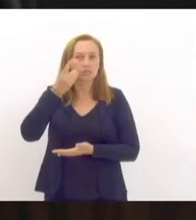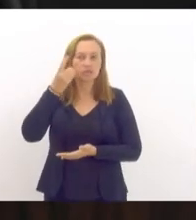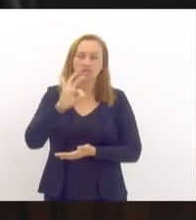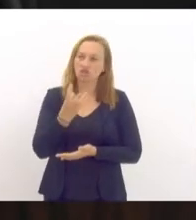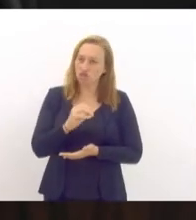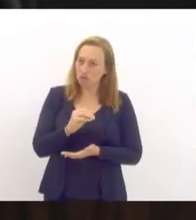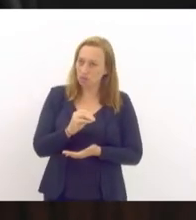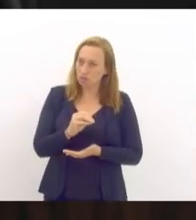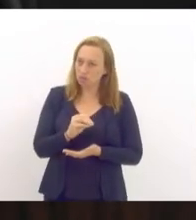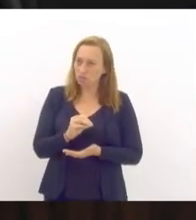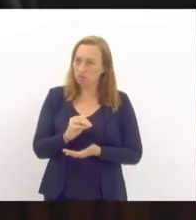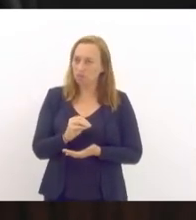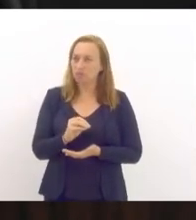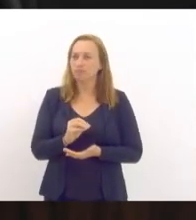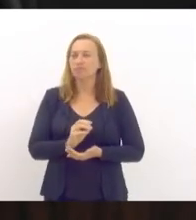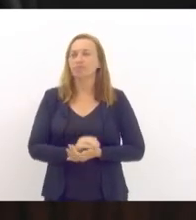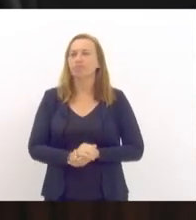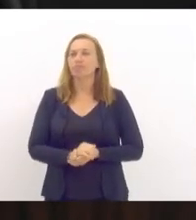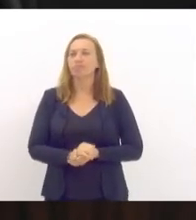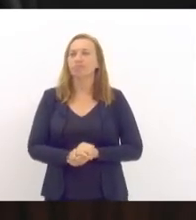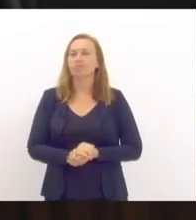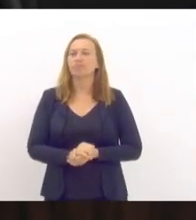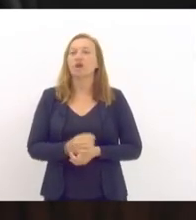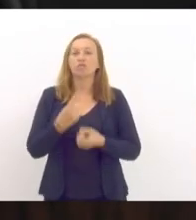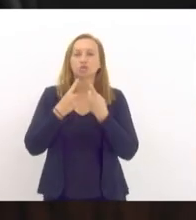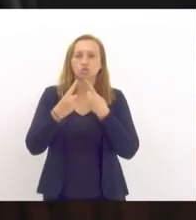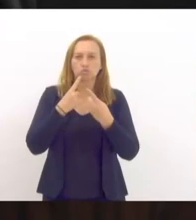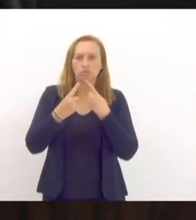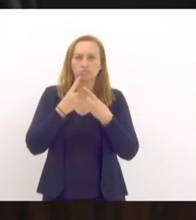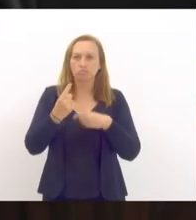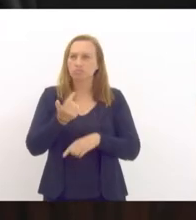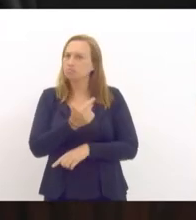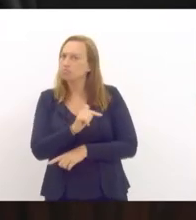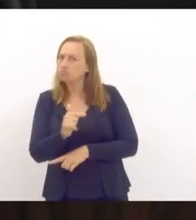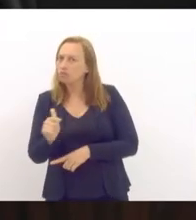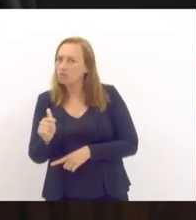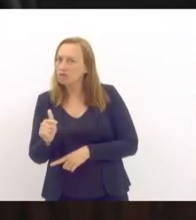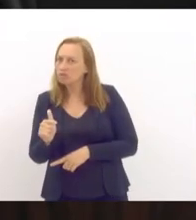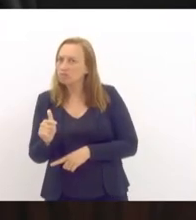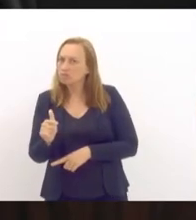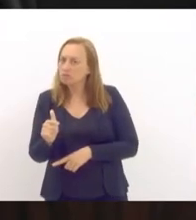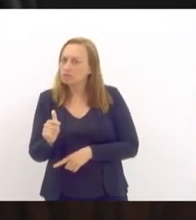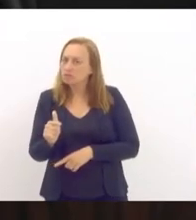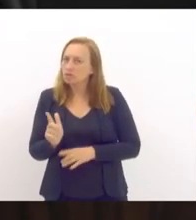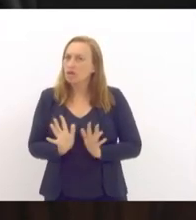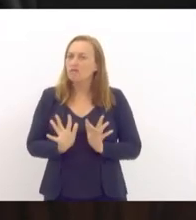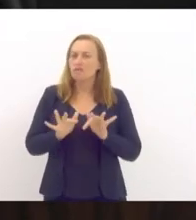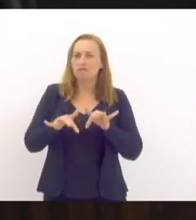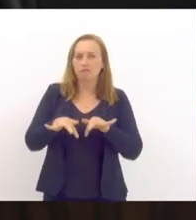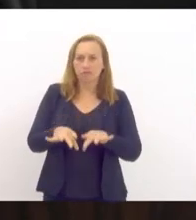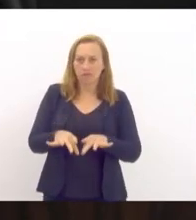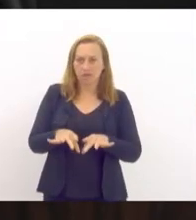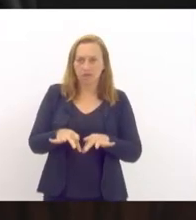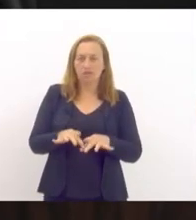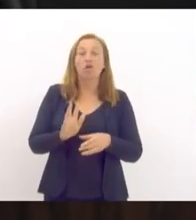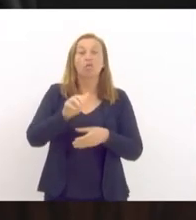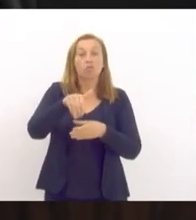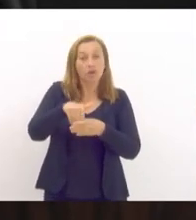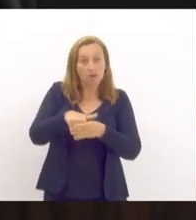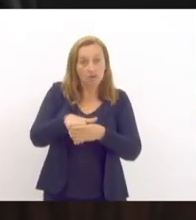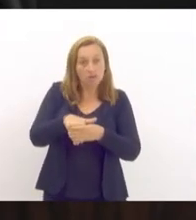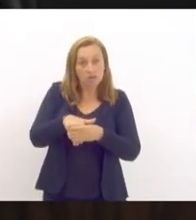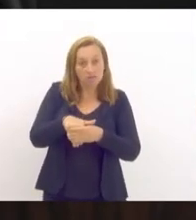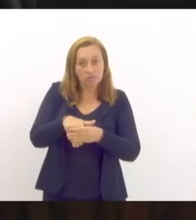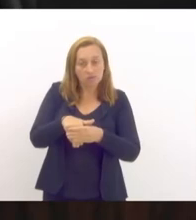Tiago Pampulha em discussão não havendo aquele discutir encerrado a